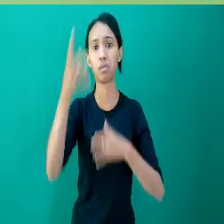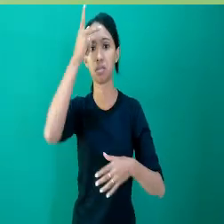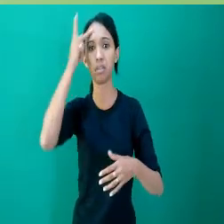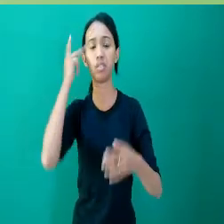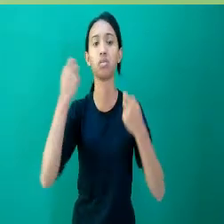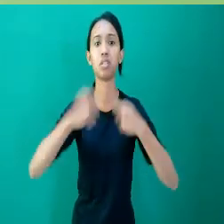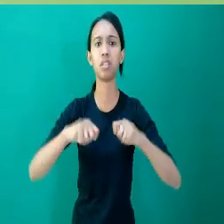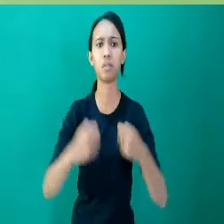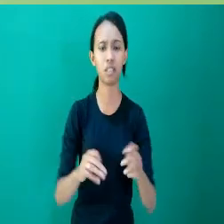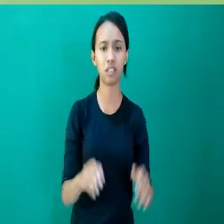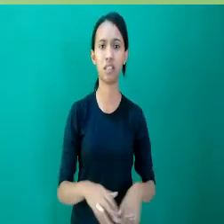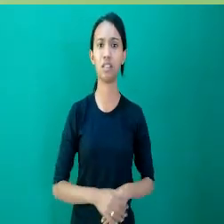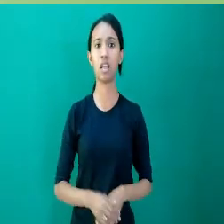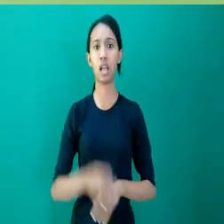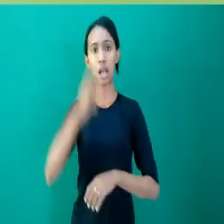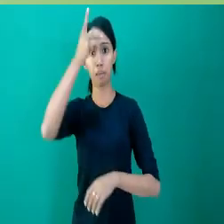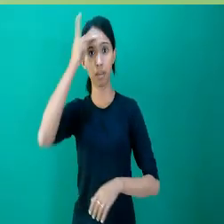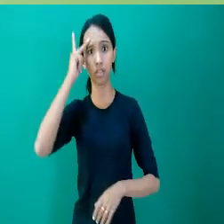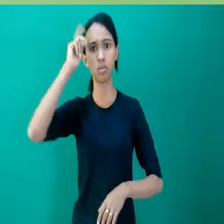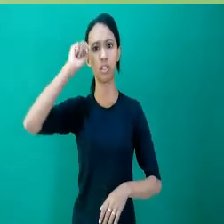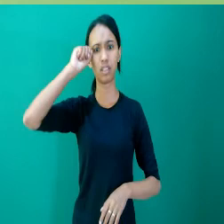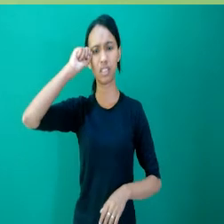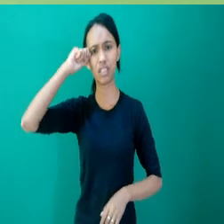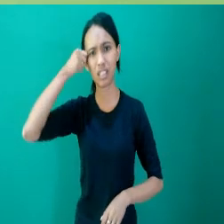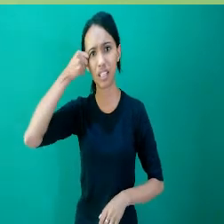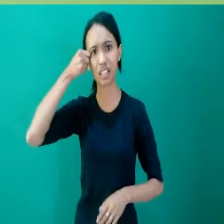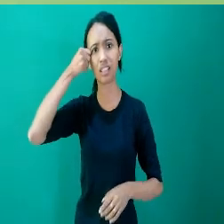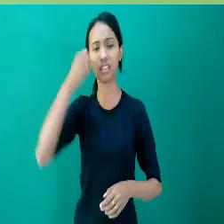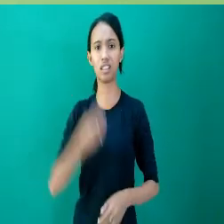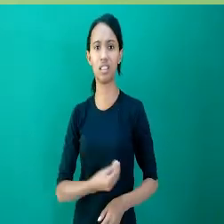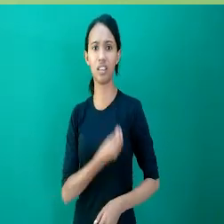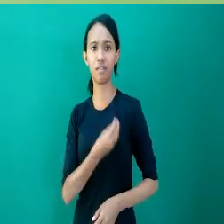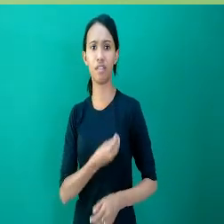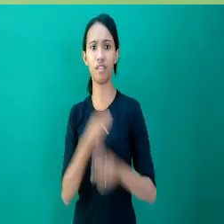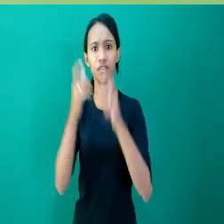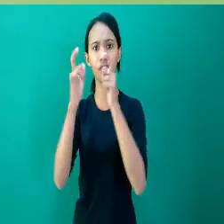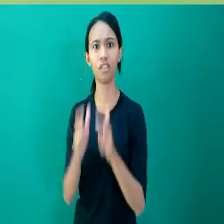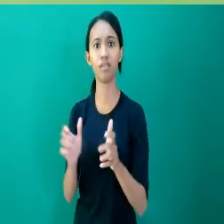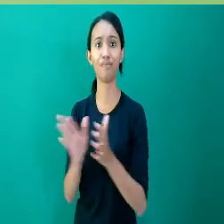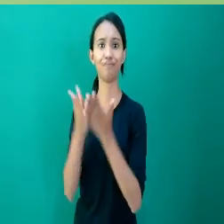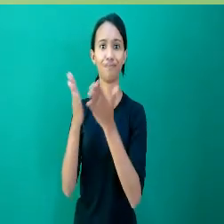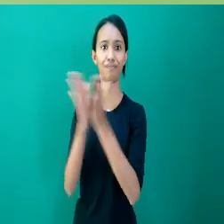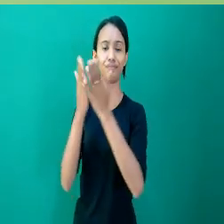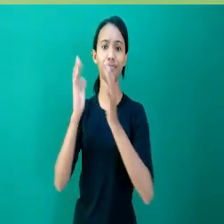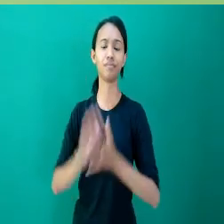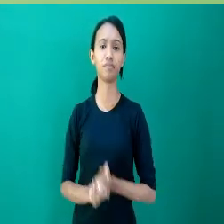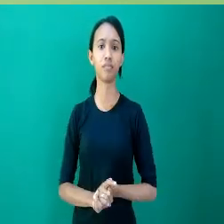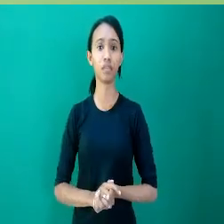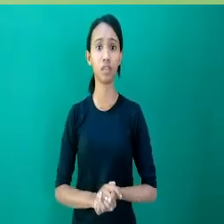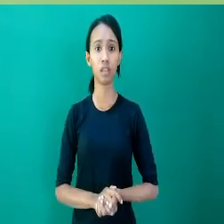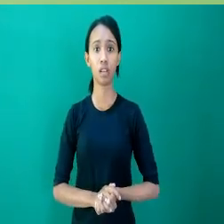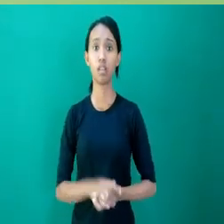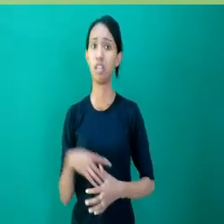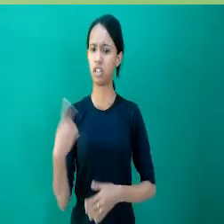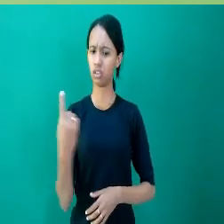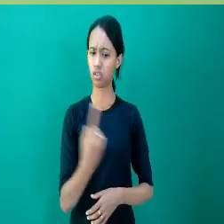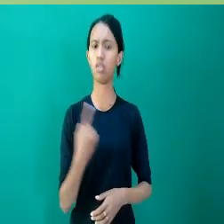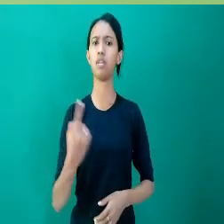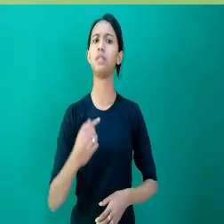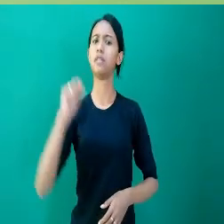mais precisa, que está mais vulnerável, é a população negra e periférica. E nós repudiamos, e nós dizemos que